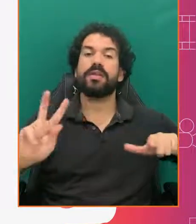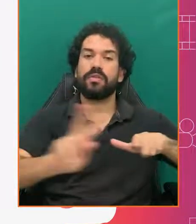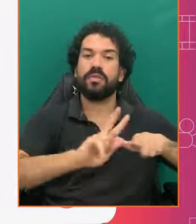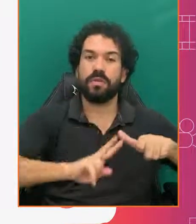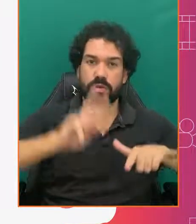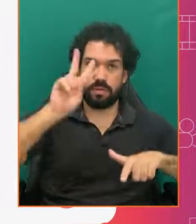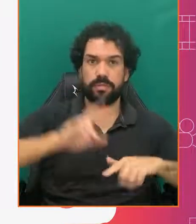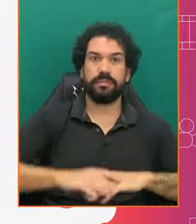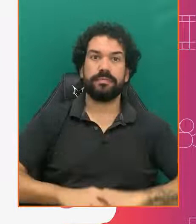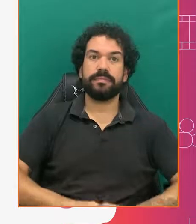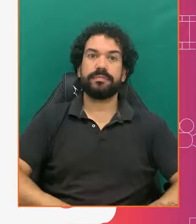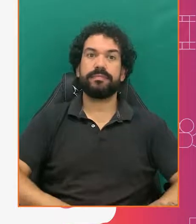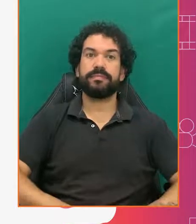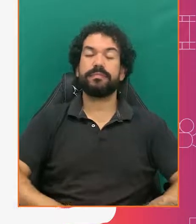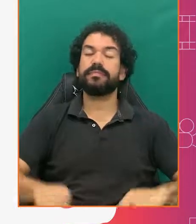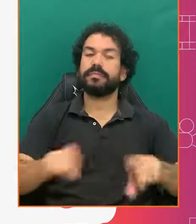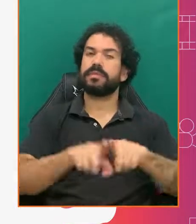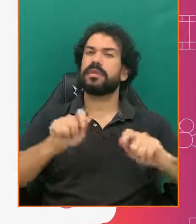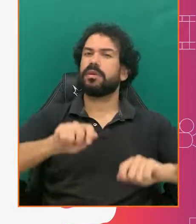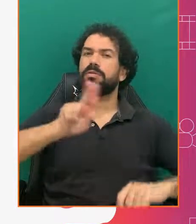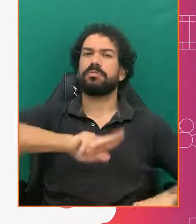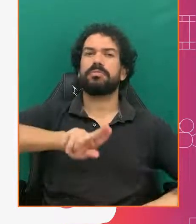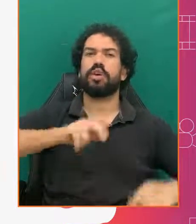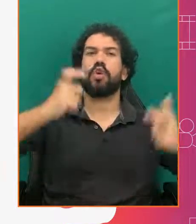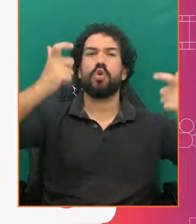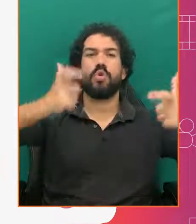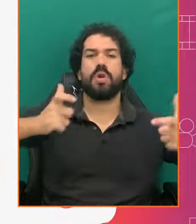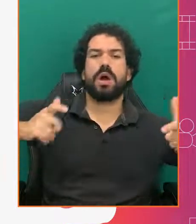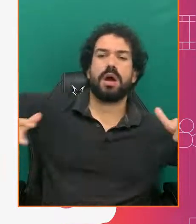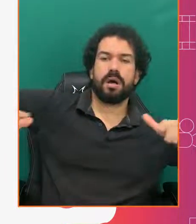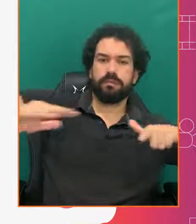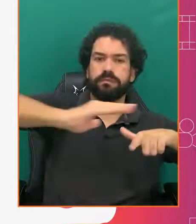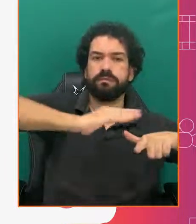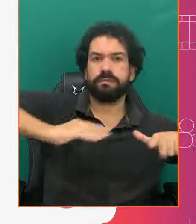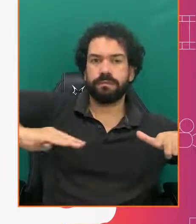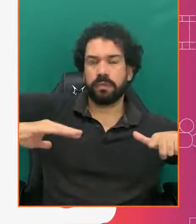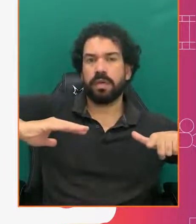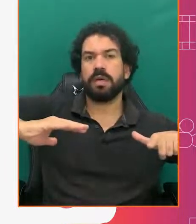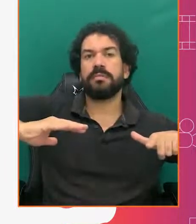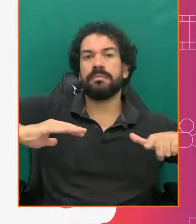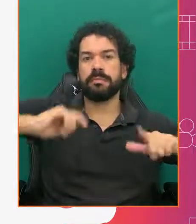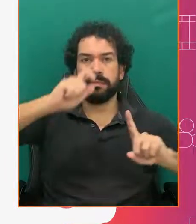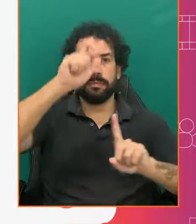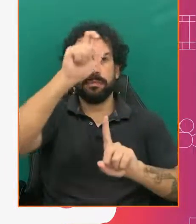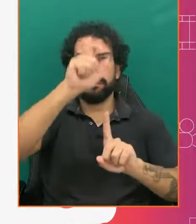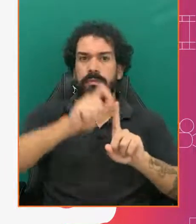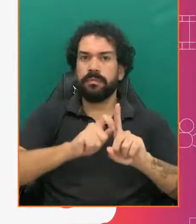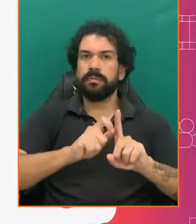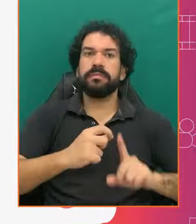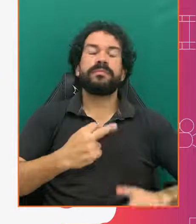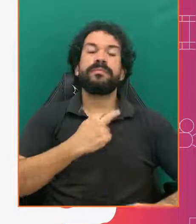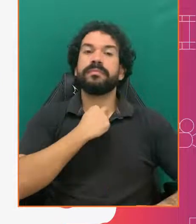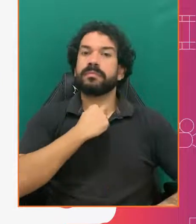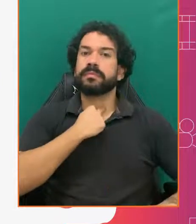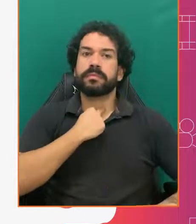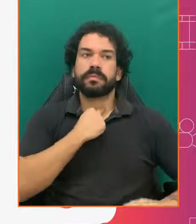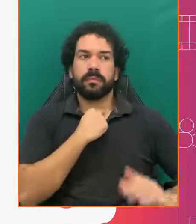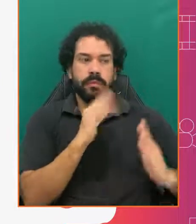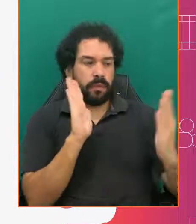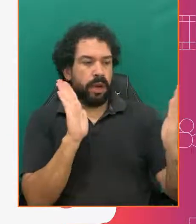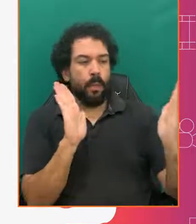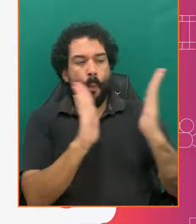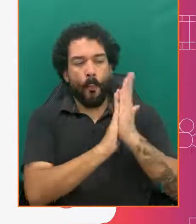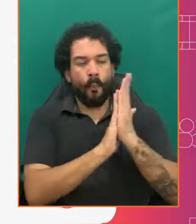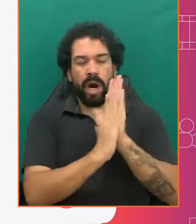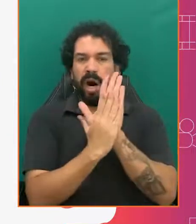volume. Essa ideia também se aplica para o cenário. O seu personagem não